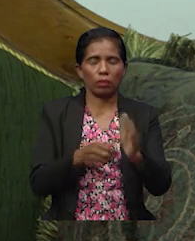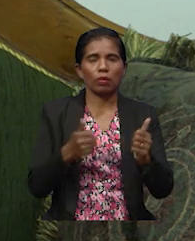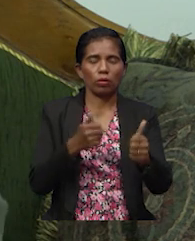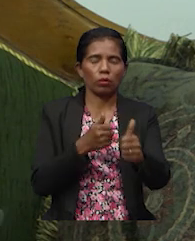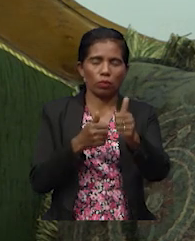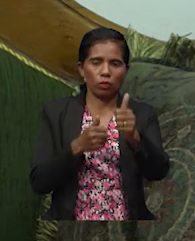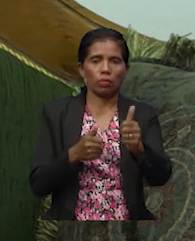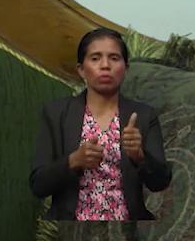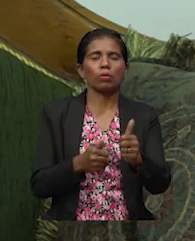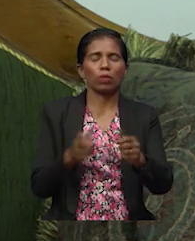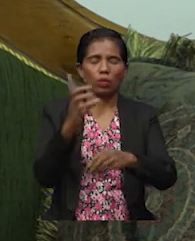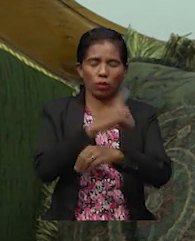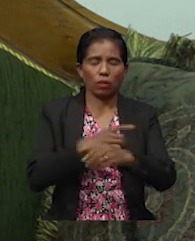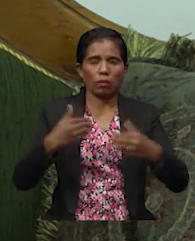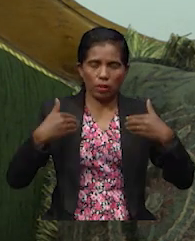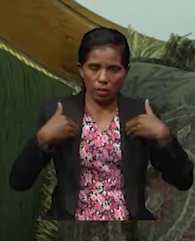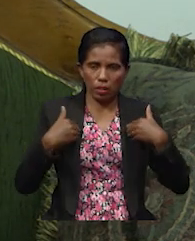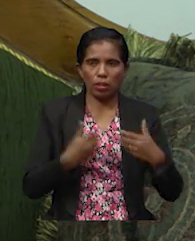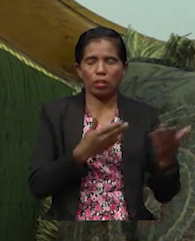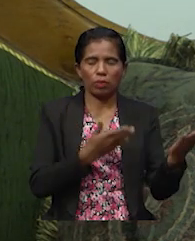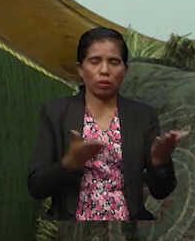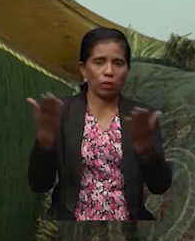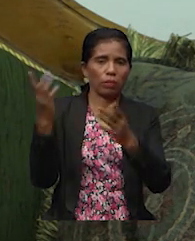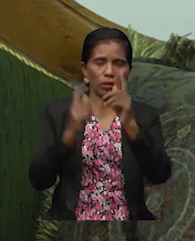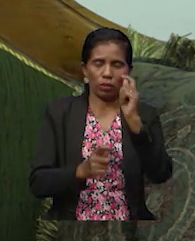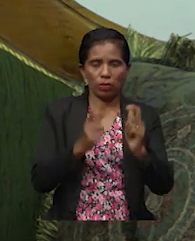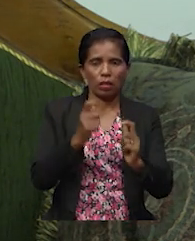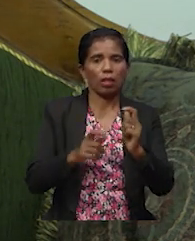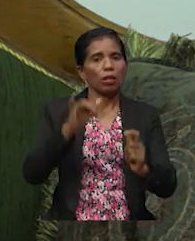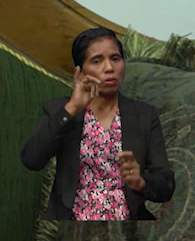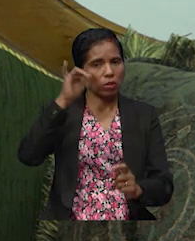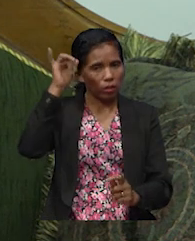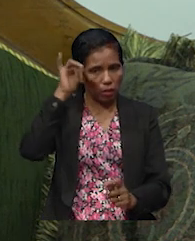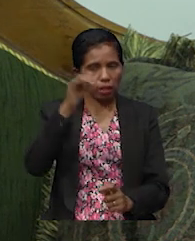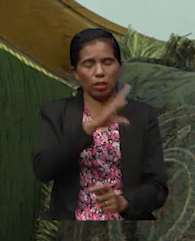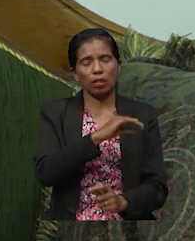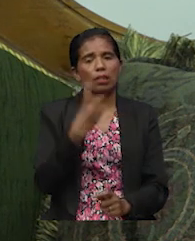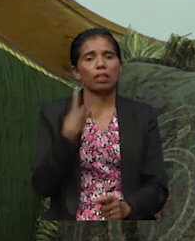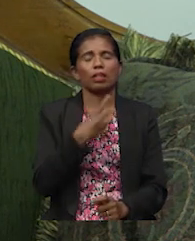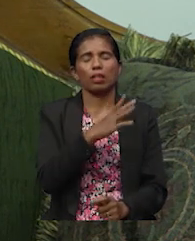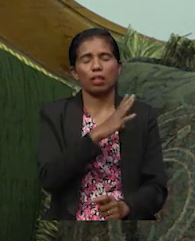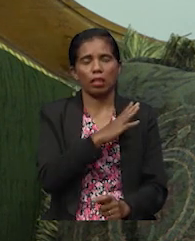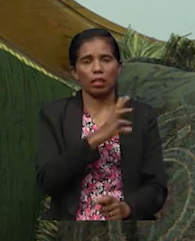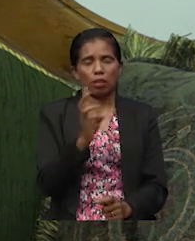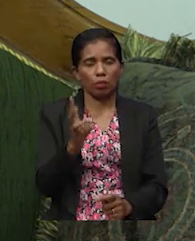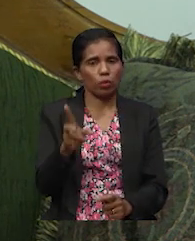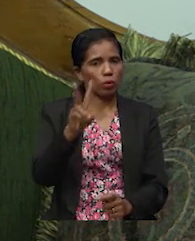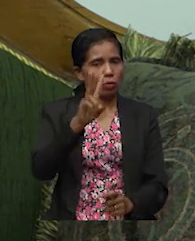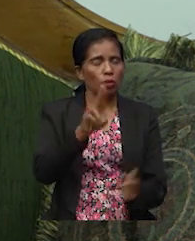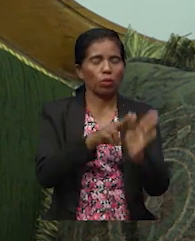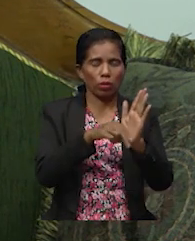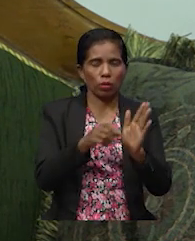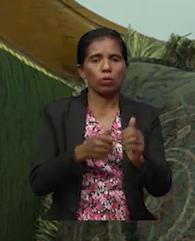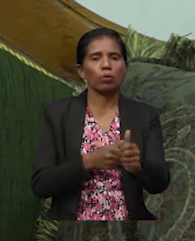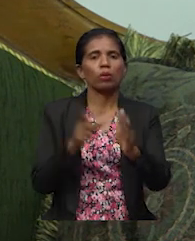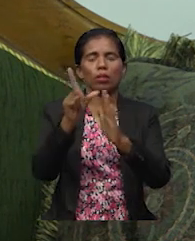ne bemga ia remete tinha ne ba tribunal de curso horsik e ita hein prazo 72 horas para tu tu ir lei